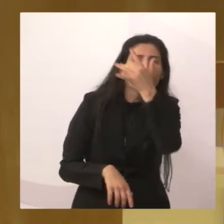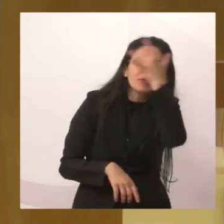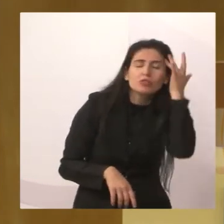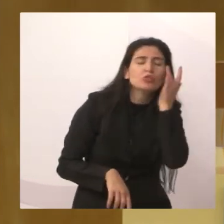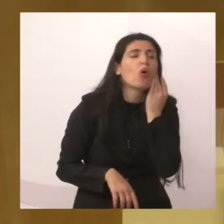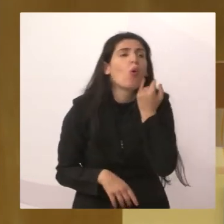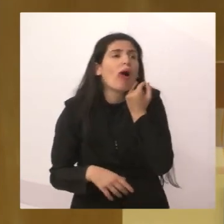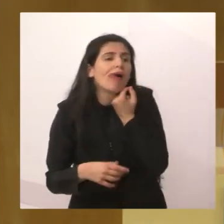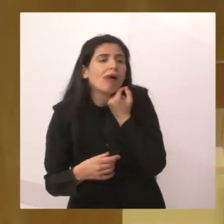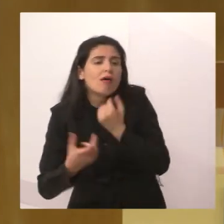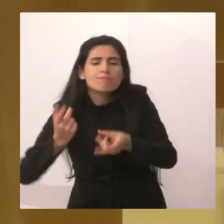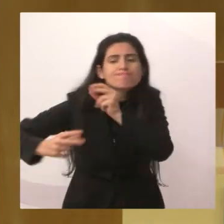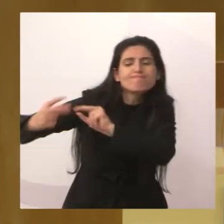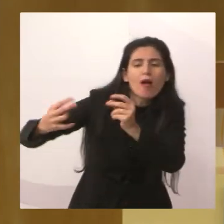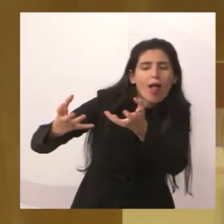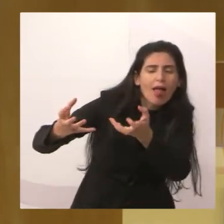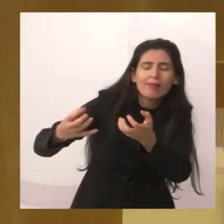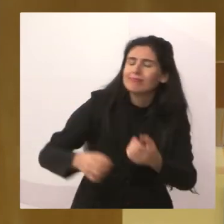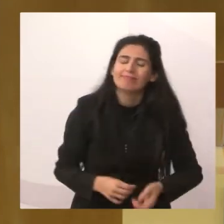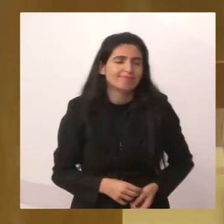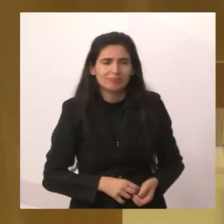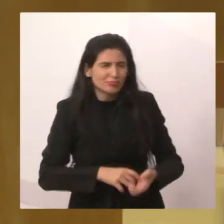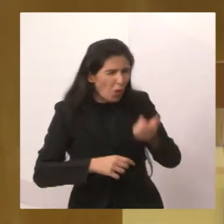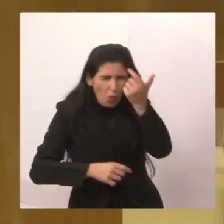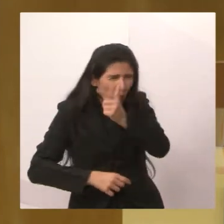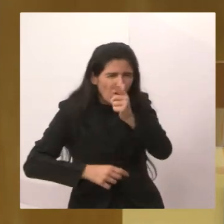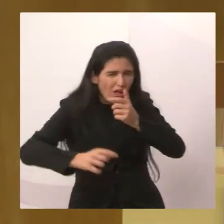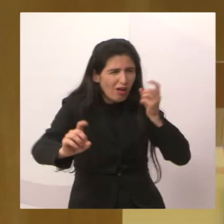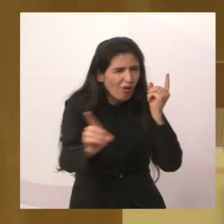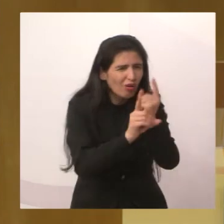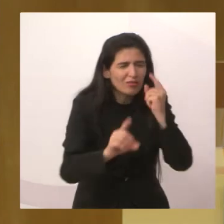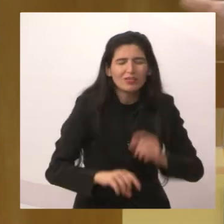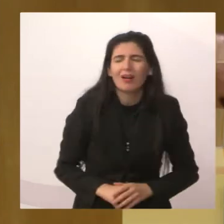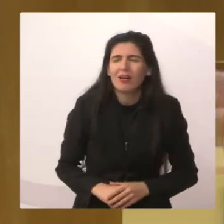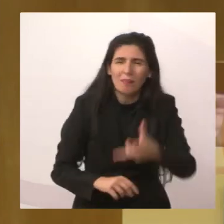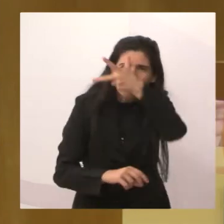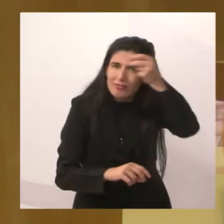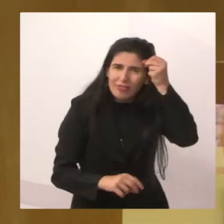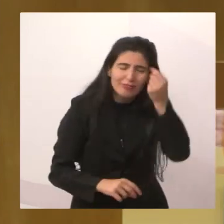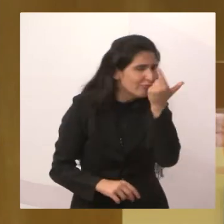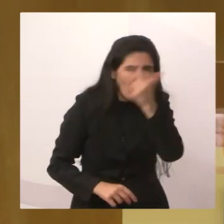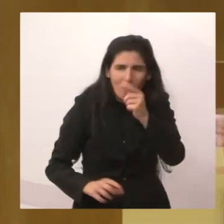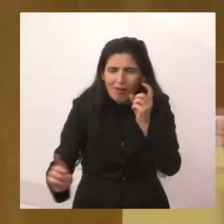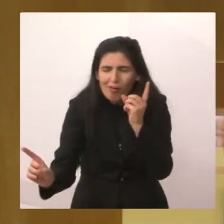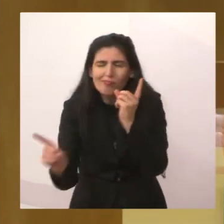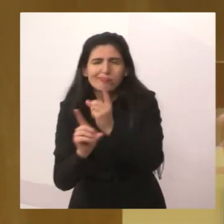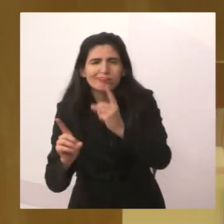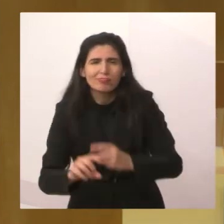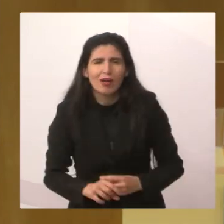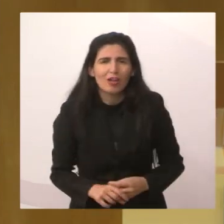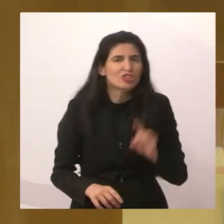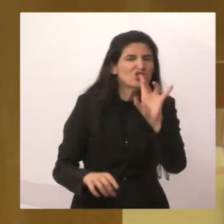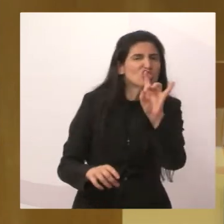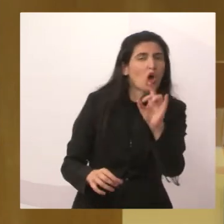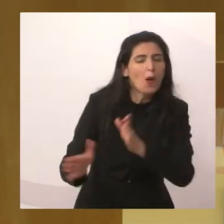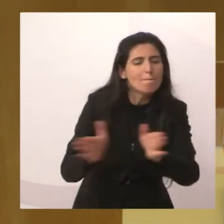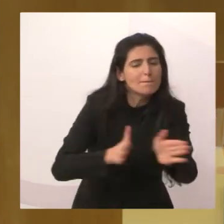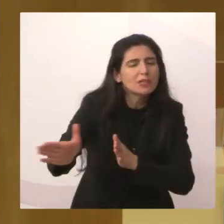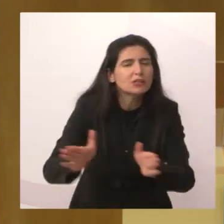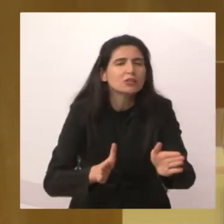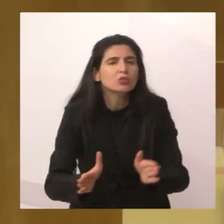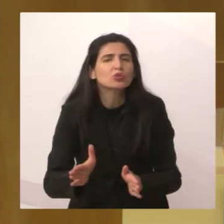acha prefeito, só acha na época da eleição. Sabe que eu estou falando errado? Não vai numa